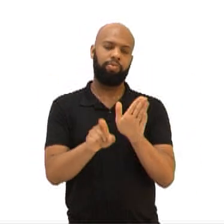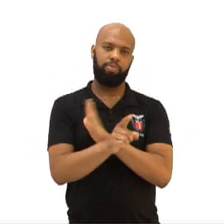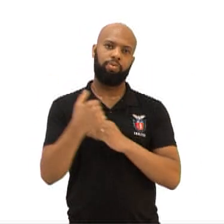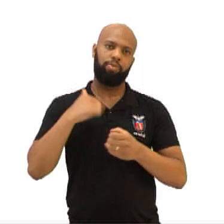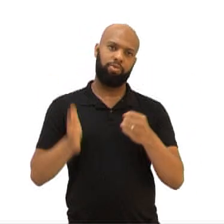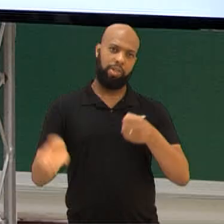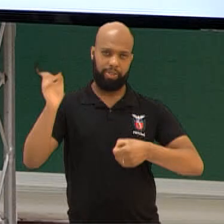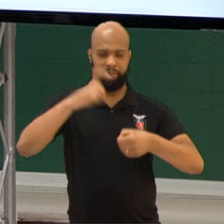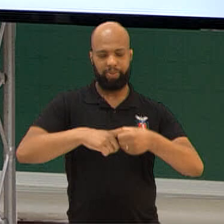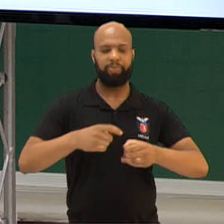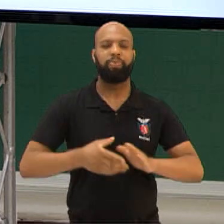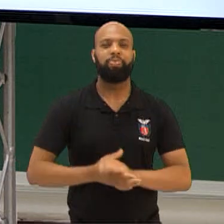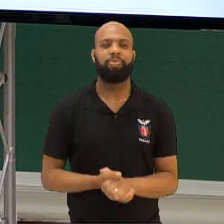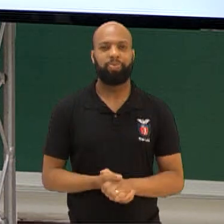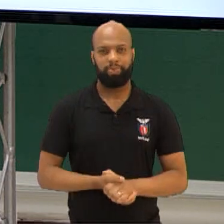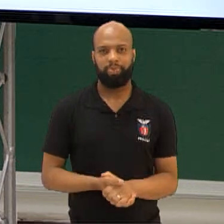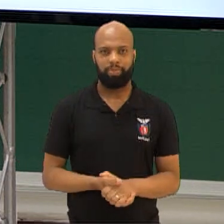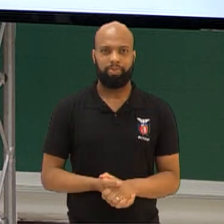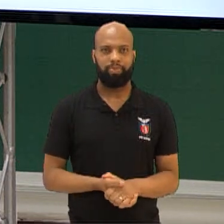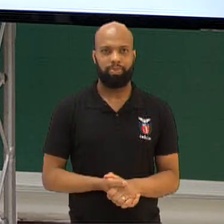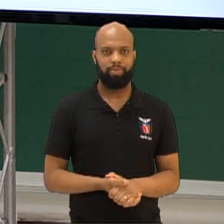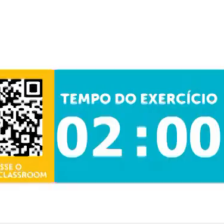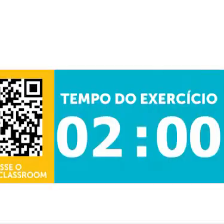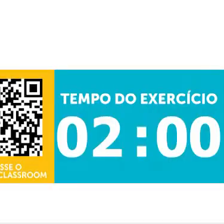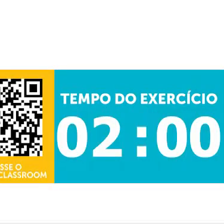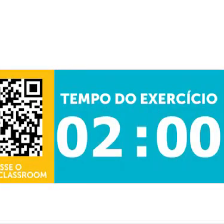alternativa D, seco. Tempo para vocês.